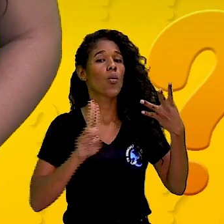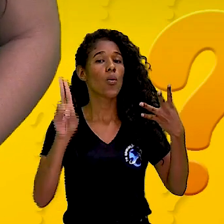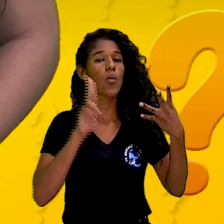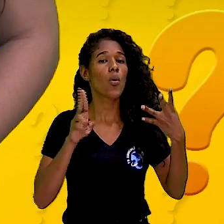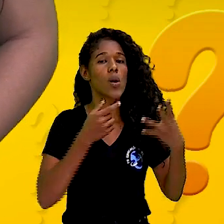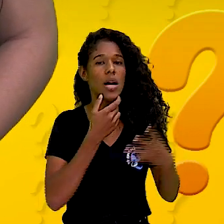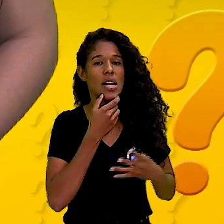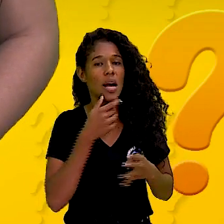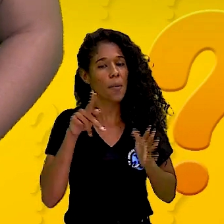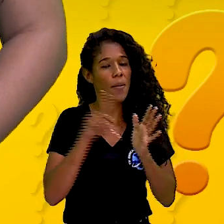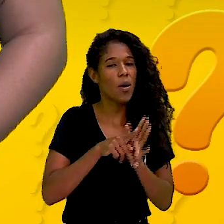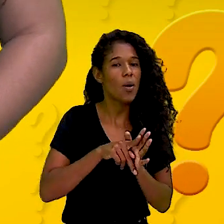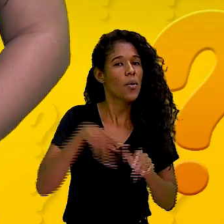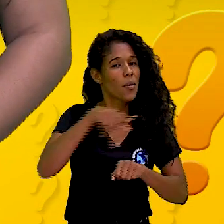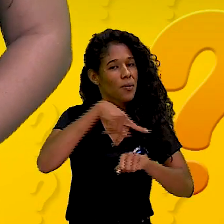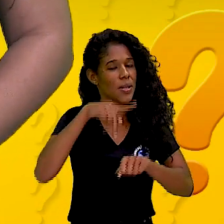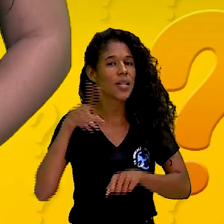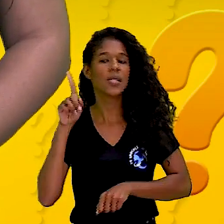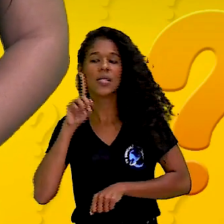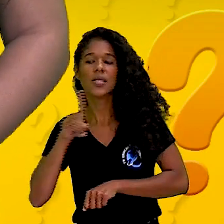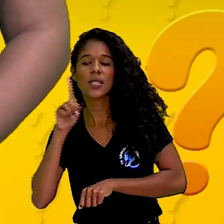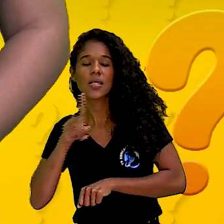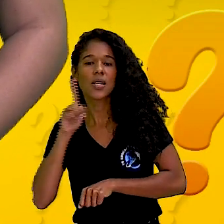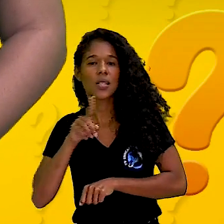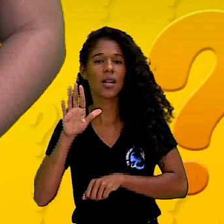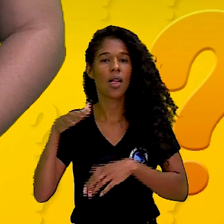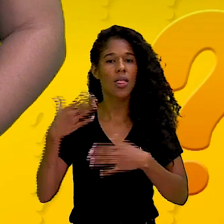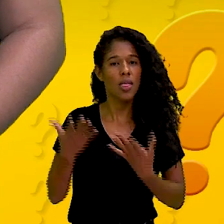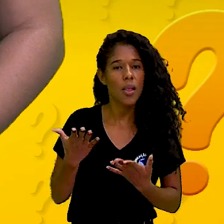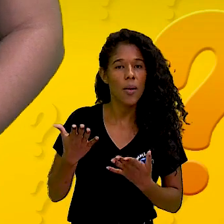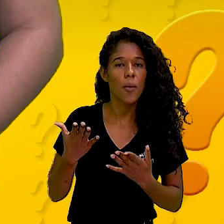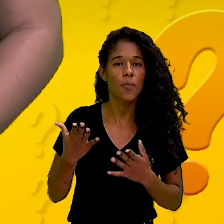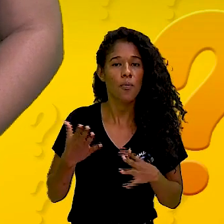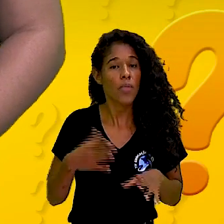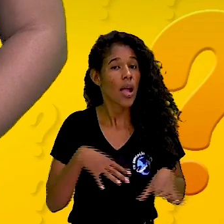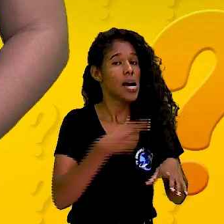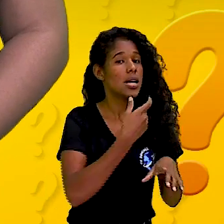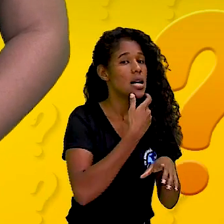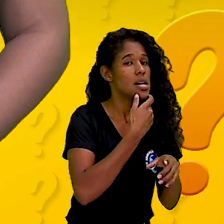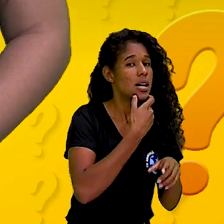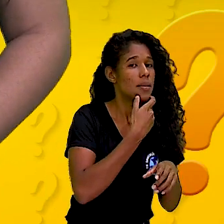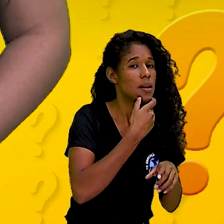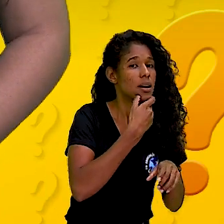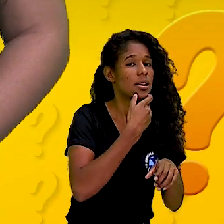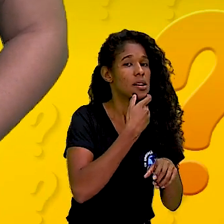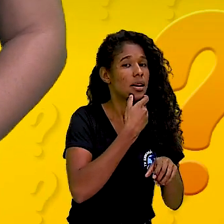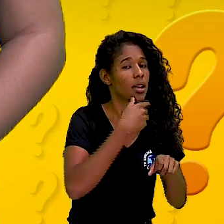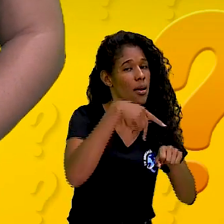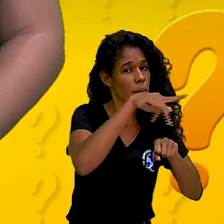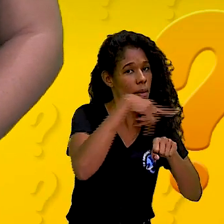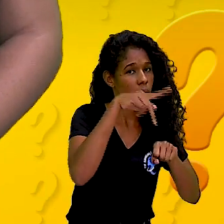are right. Nos Estados Unidos, usamos essas duas formas. What's up?